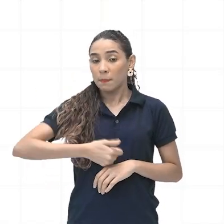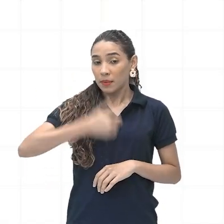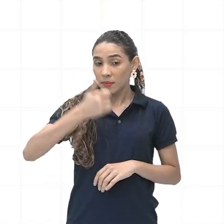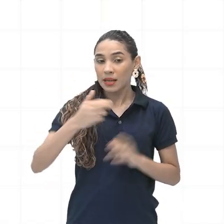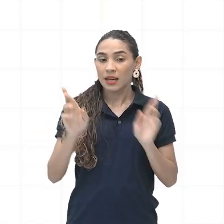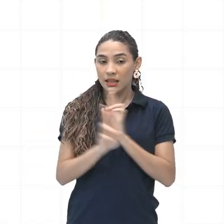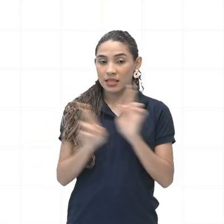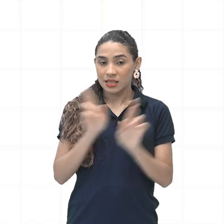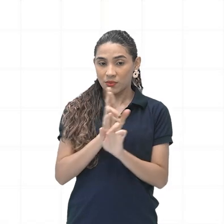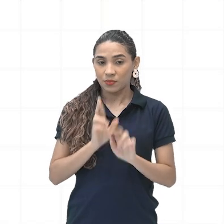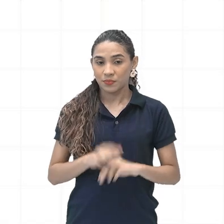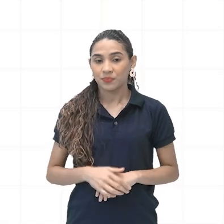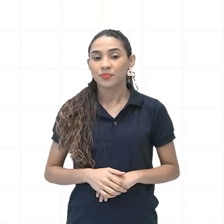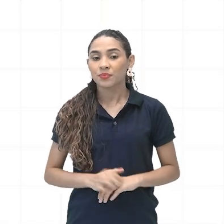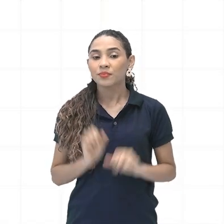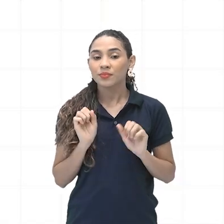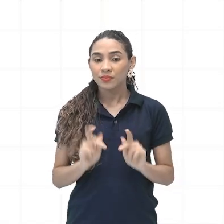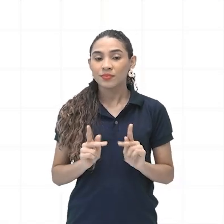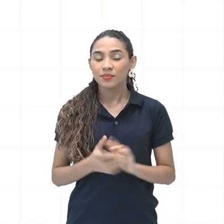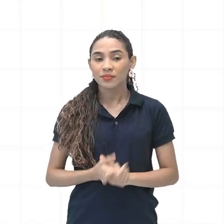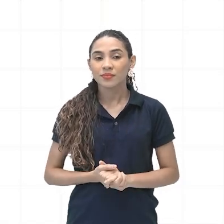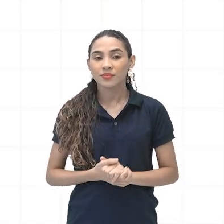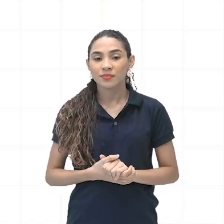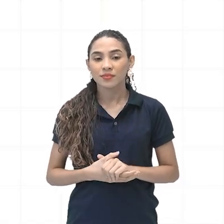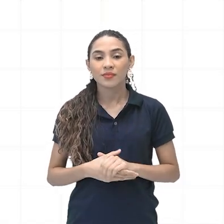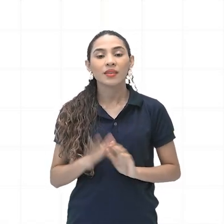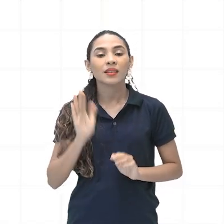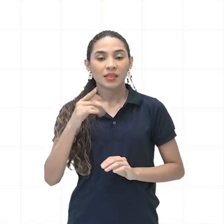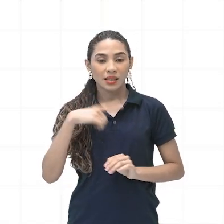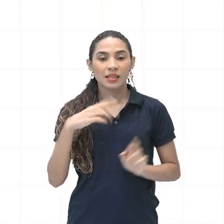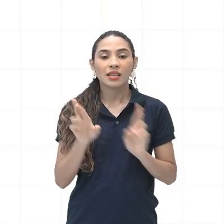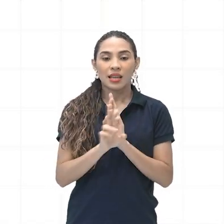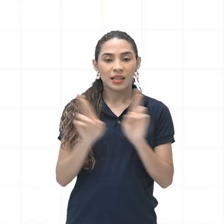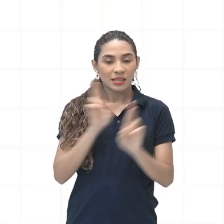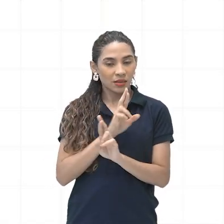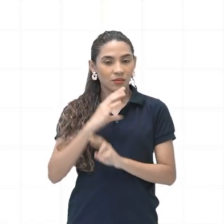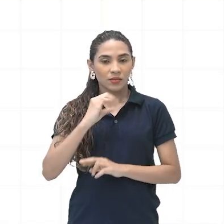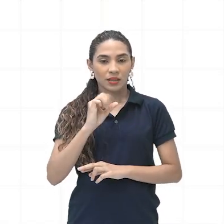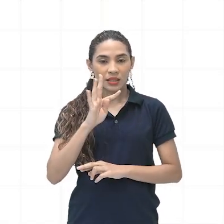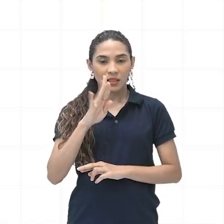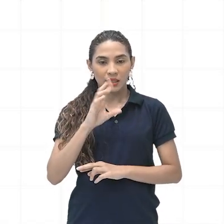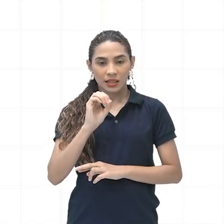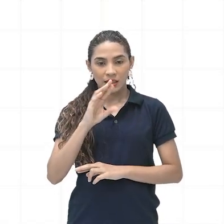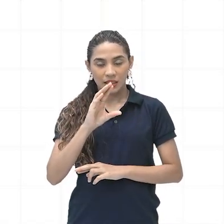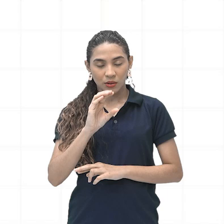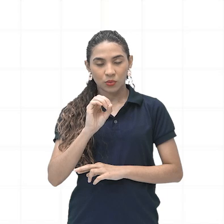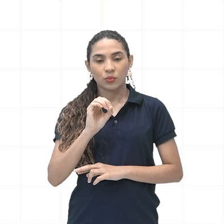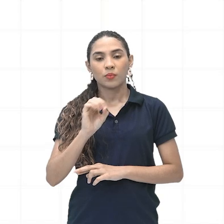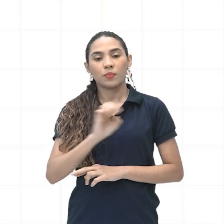primeira relação. Tudo bem? Então, nós já temos uma relação para o cateto B.